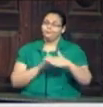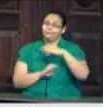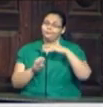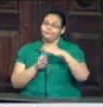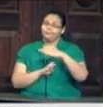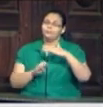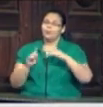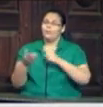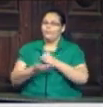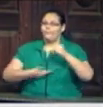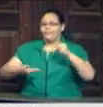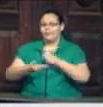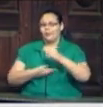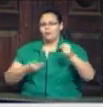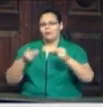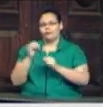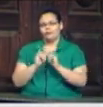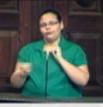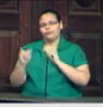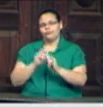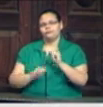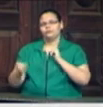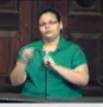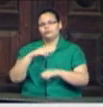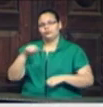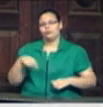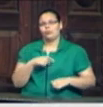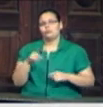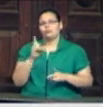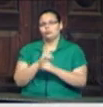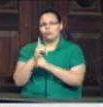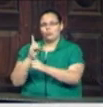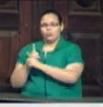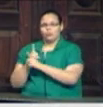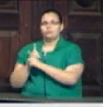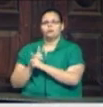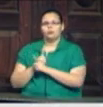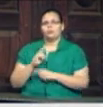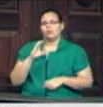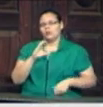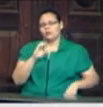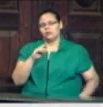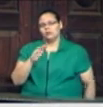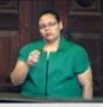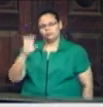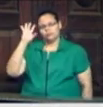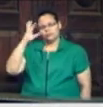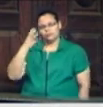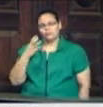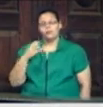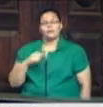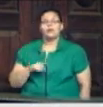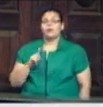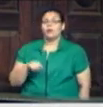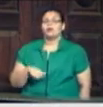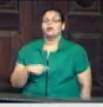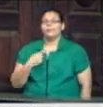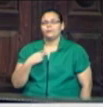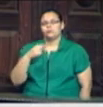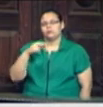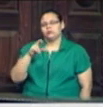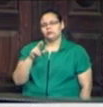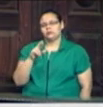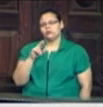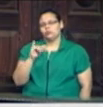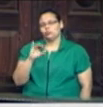base sólida de informações para que possamos encontrar saídas para a crise, inclusive para o Rio Previdência. Acabar